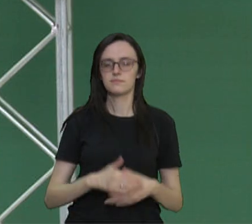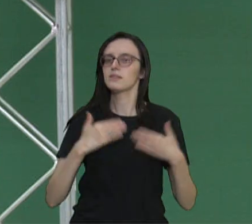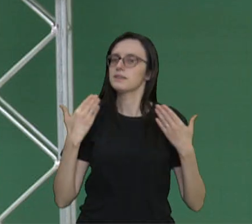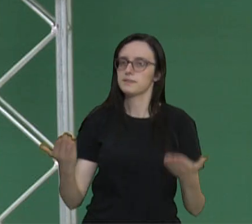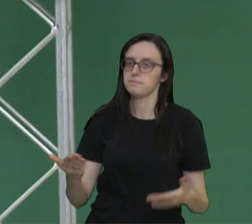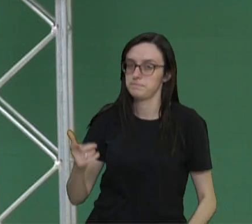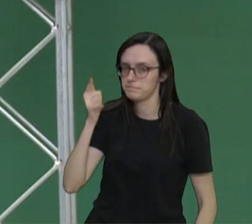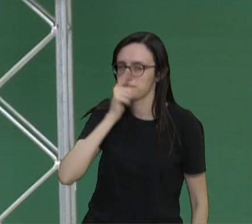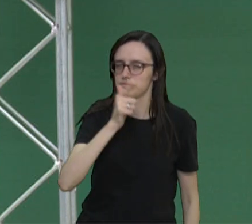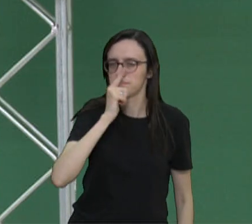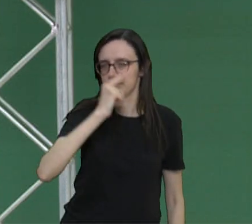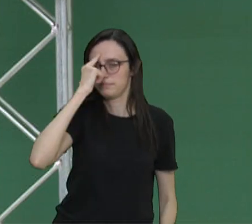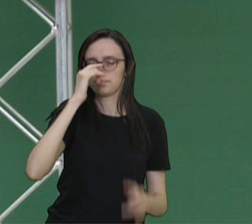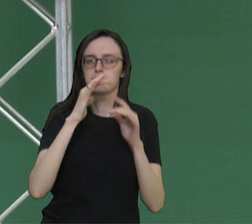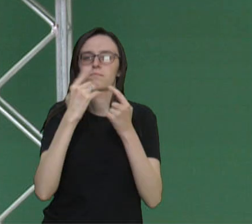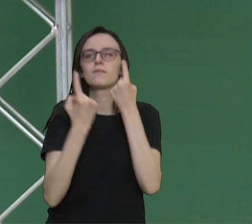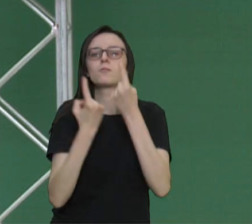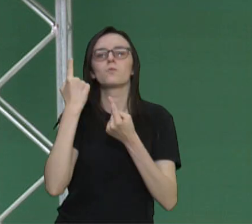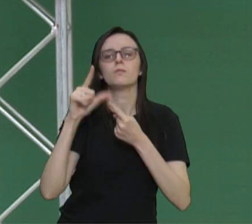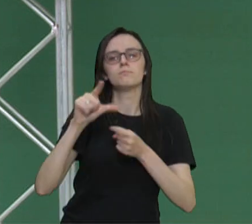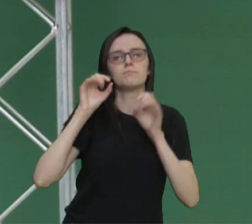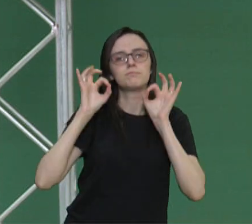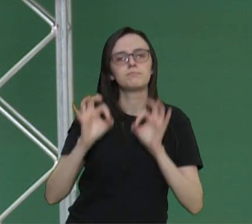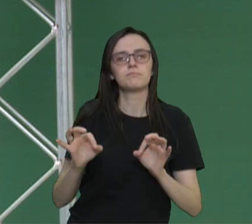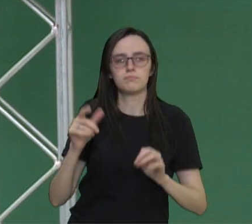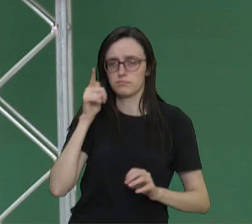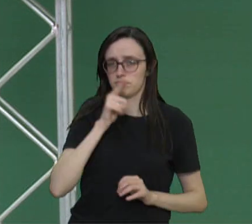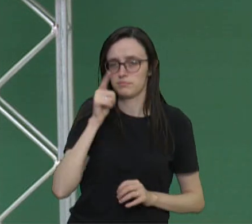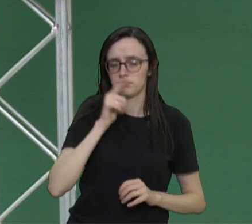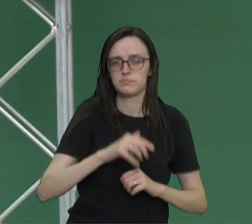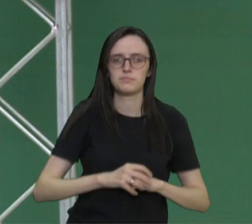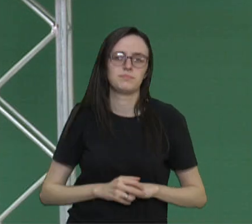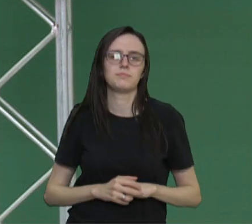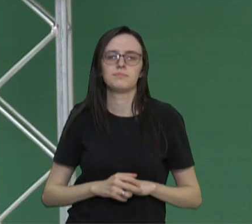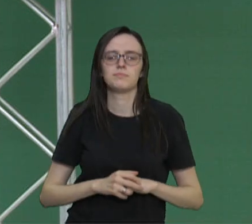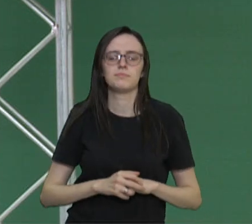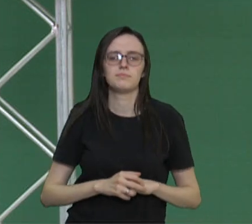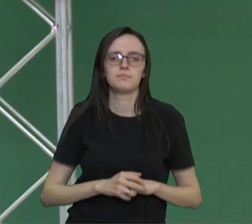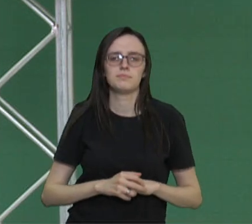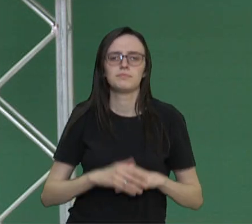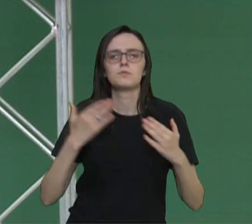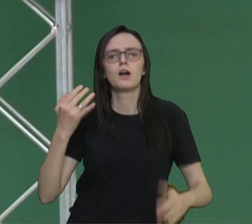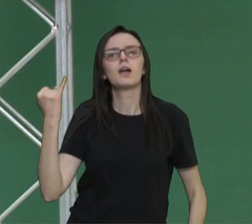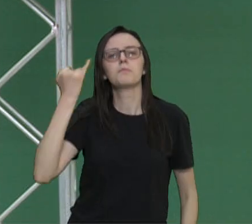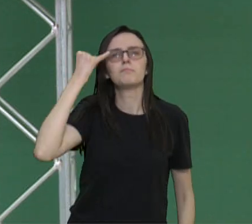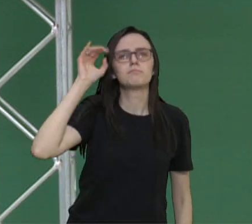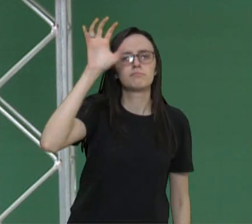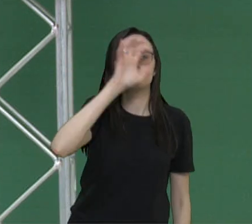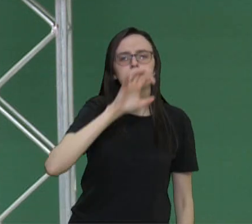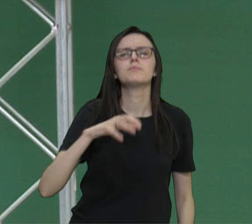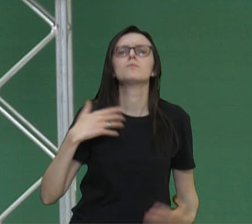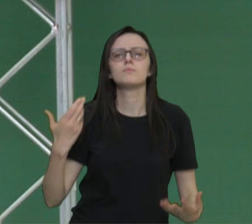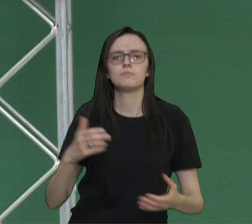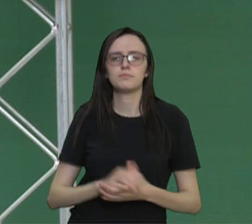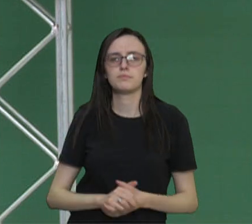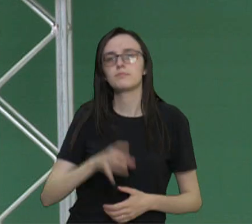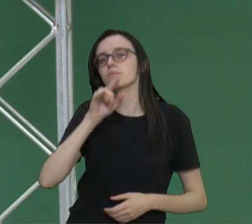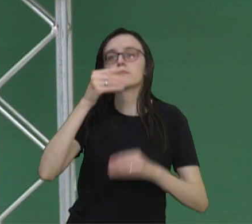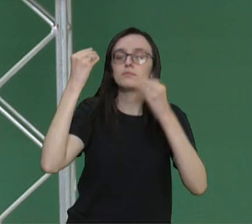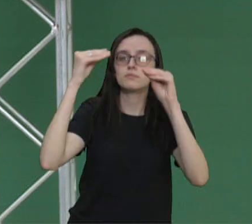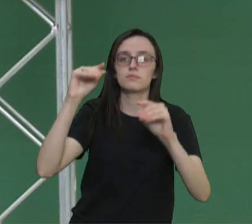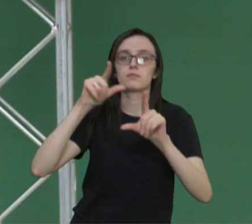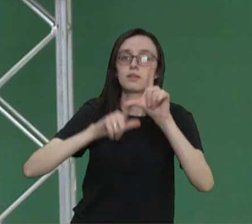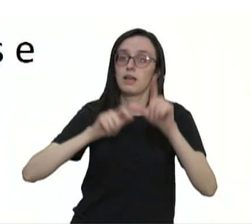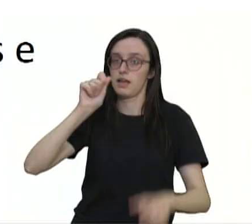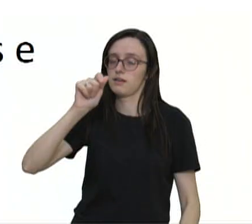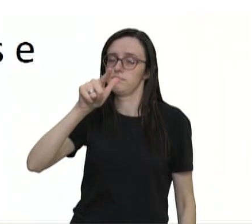Então, conseguiram pensar em qual das alternativas está correta? Então, qual que é a importância da regionalização? Se você marcou a letra A,